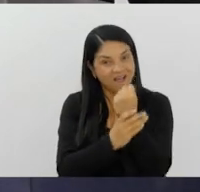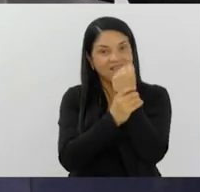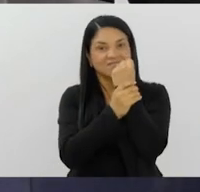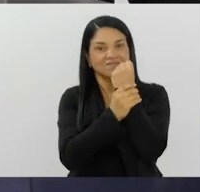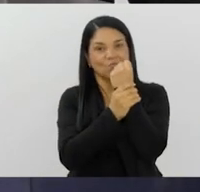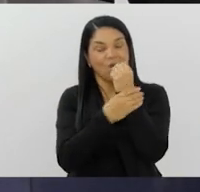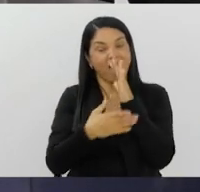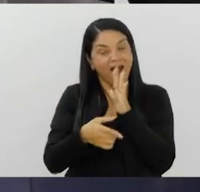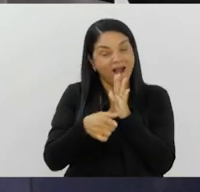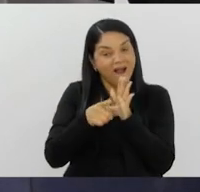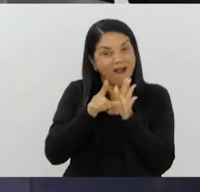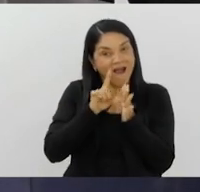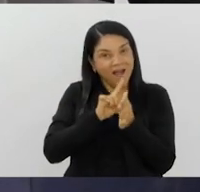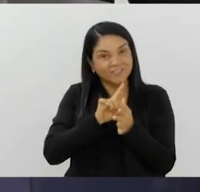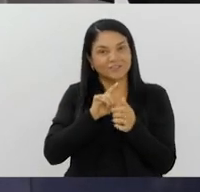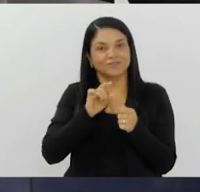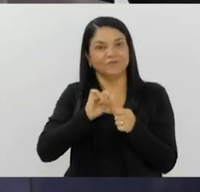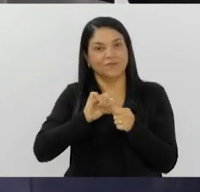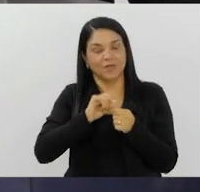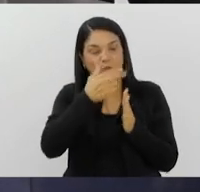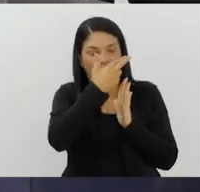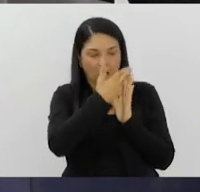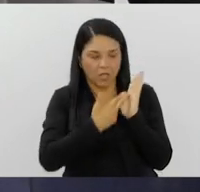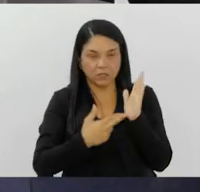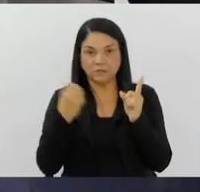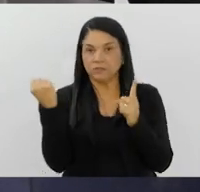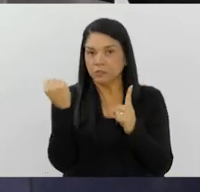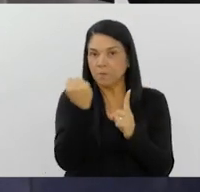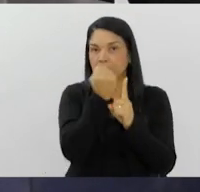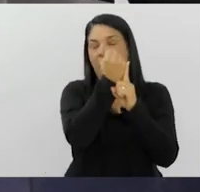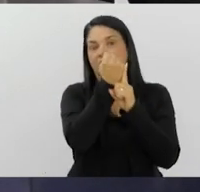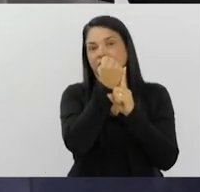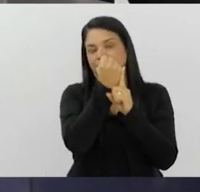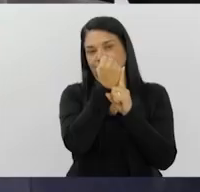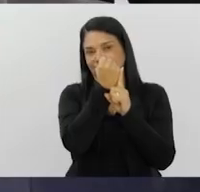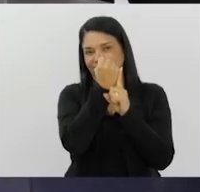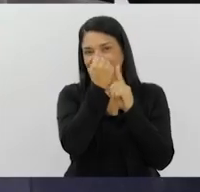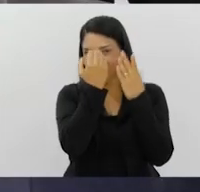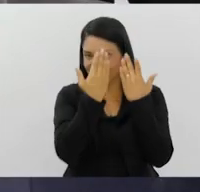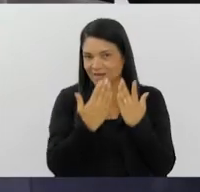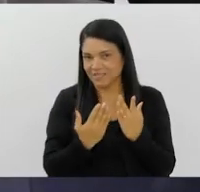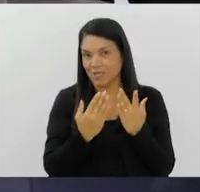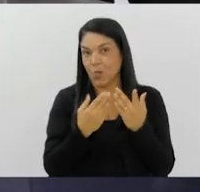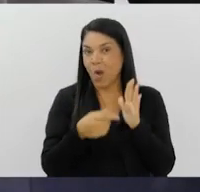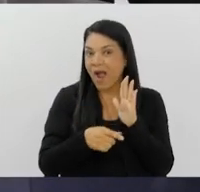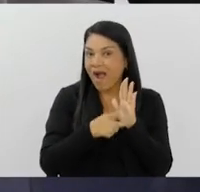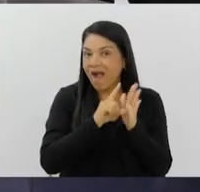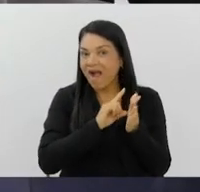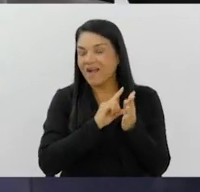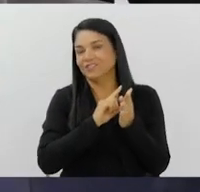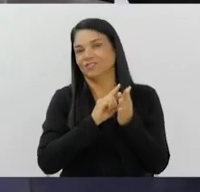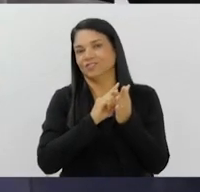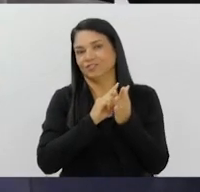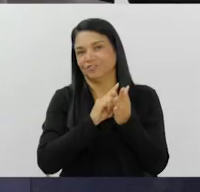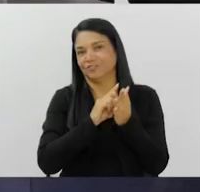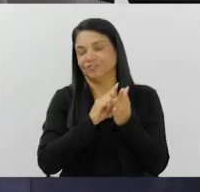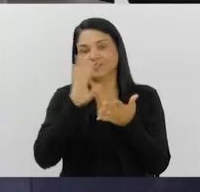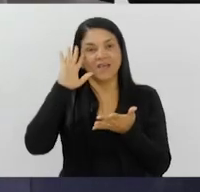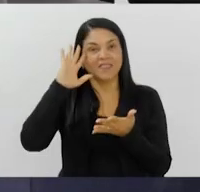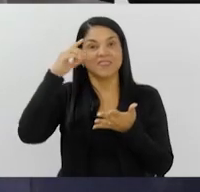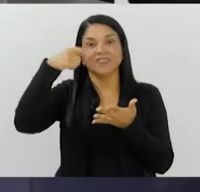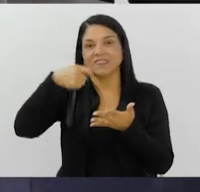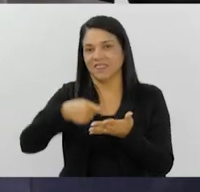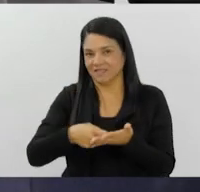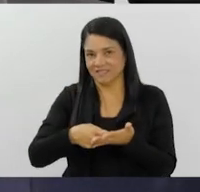feito antes o relatório de impacto e avaliação de impacto antes da da do lançamento enfim ou da decisão de